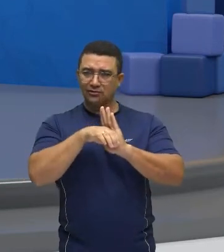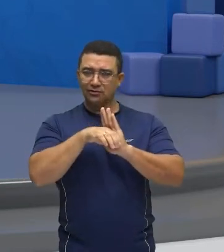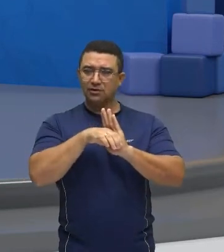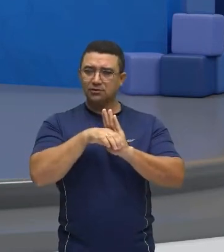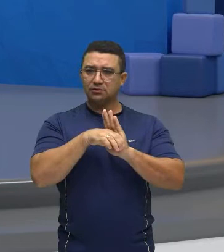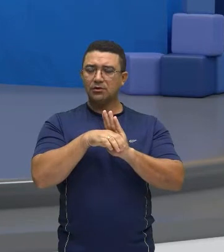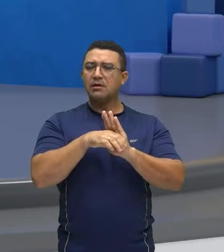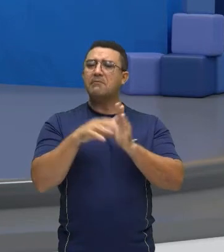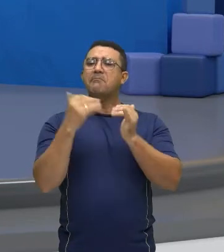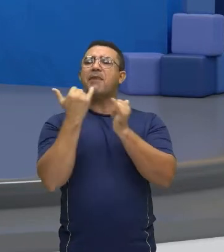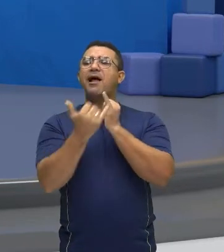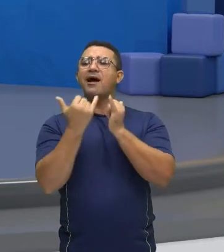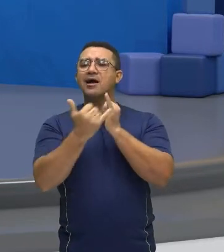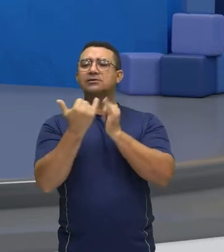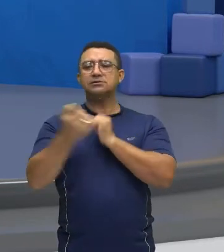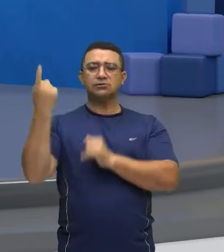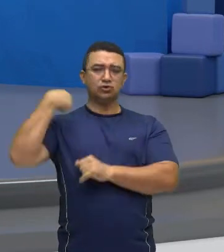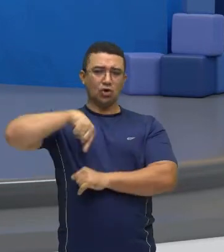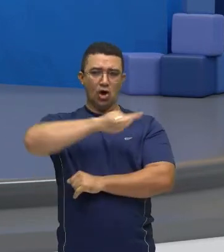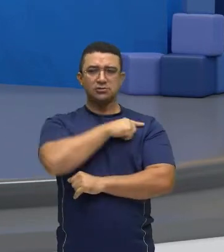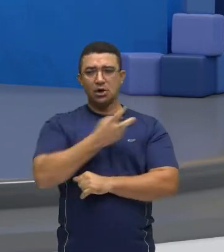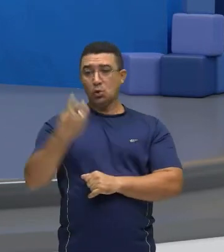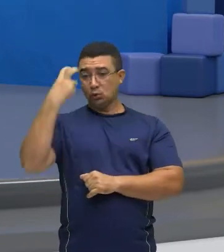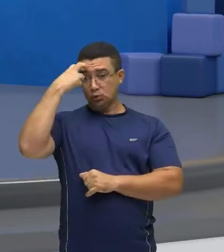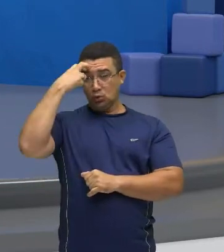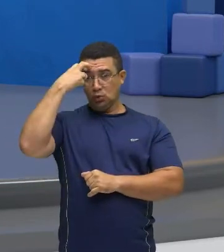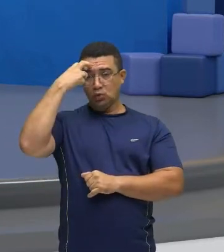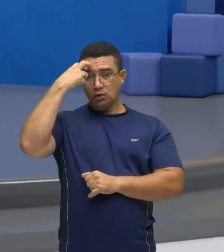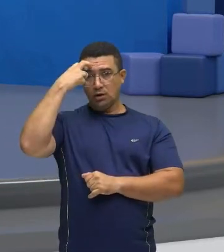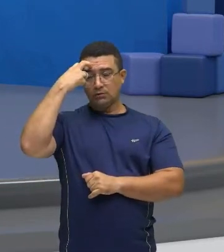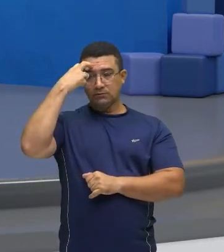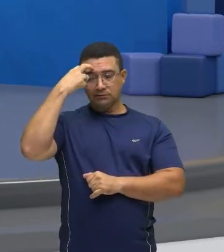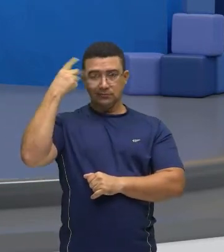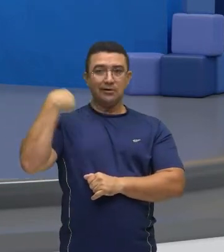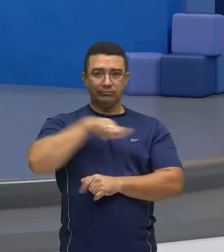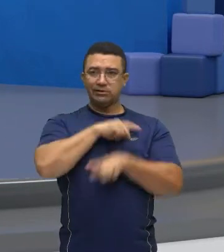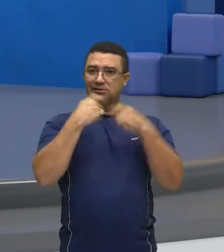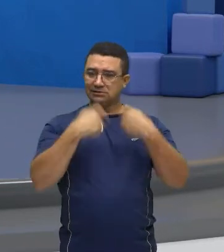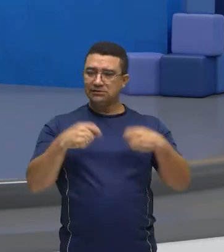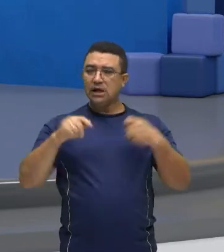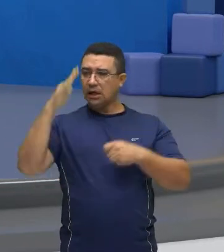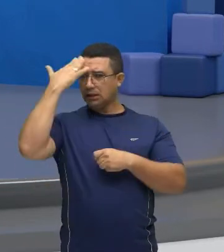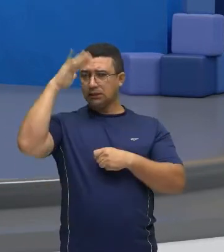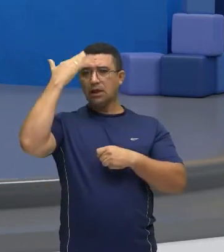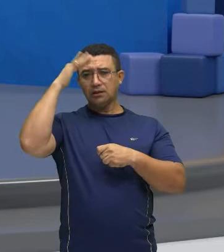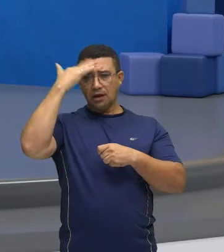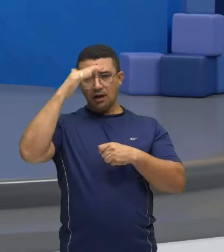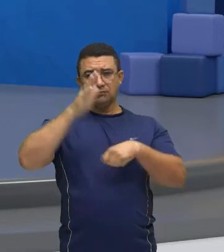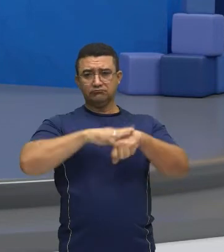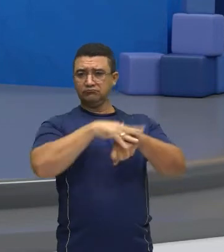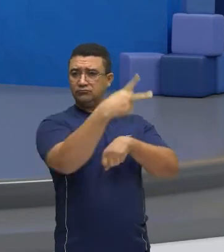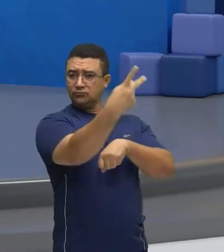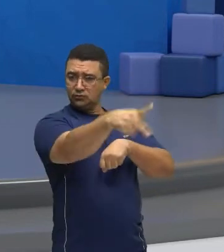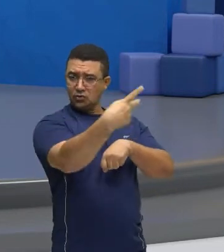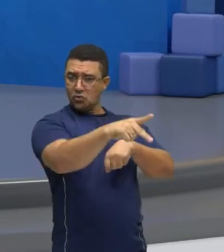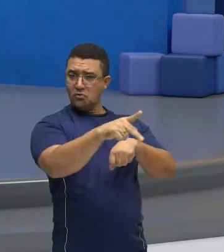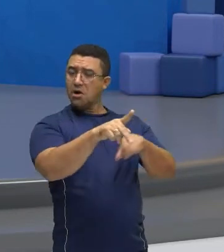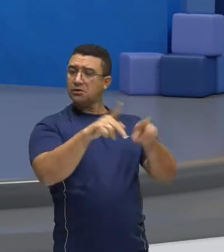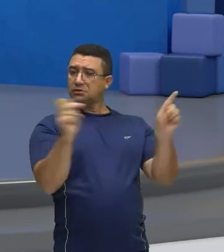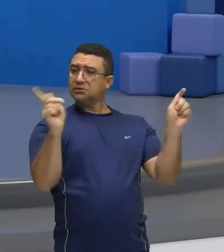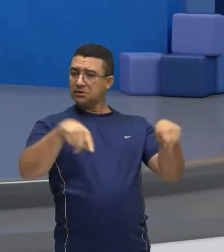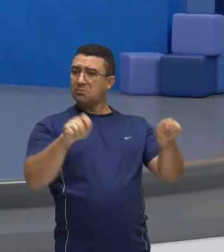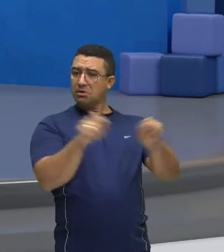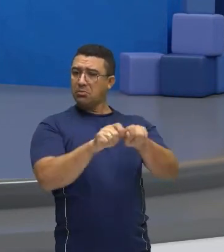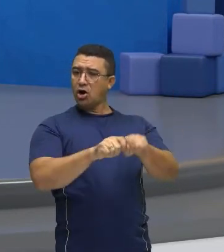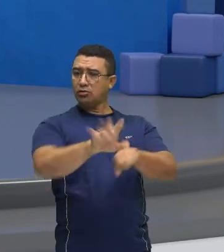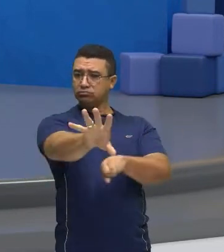nossa realidade, e que a gente pode, numa tradução, né, compreender e fazer sentido para nós também, mas que eles estão presentes em suas